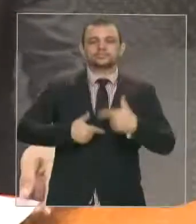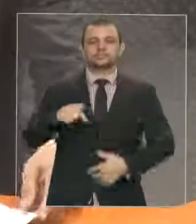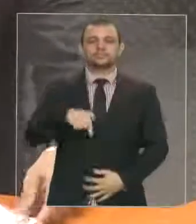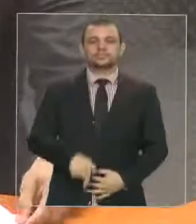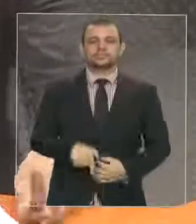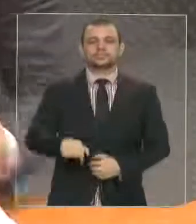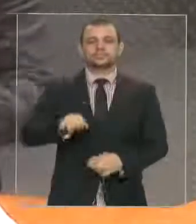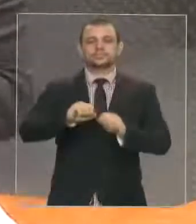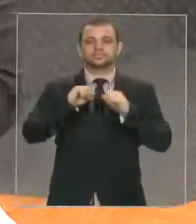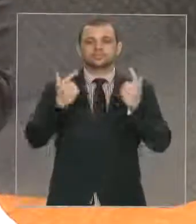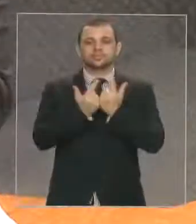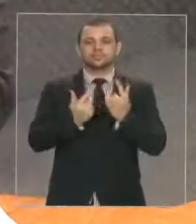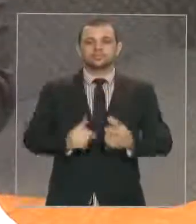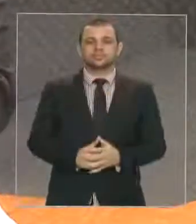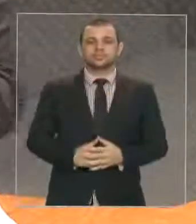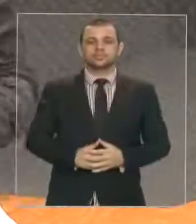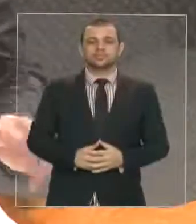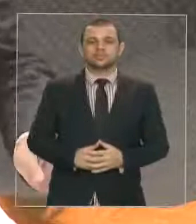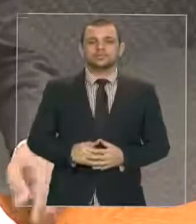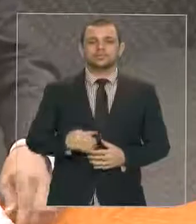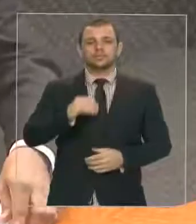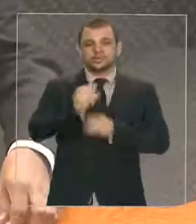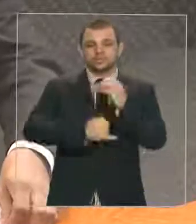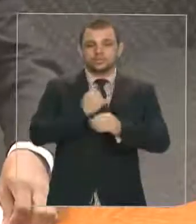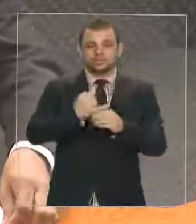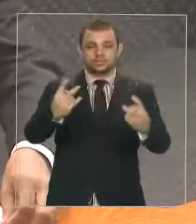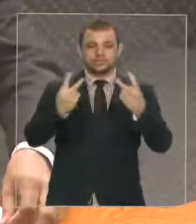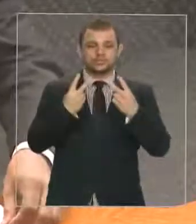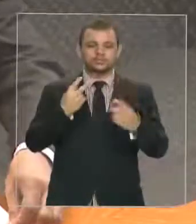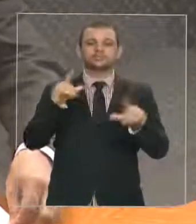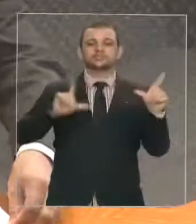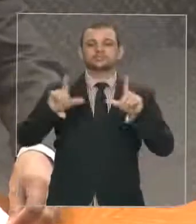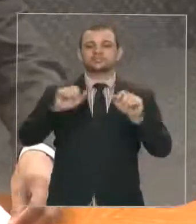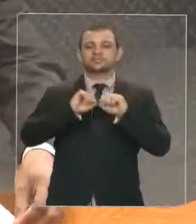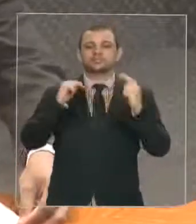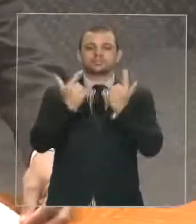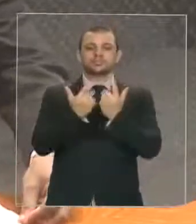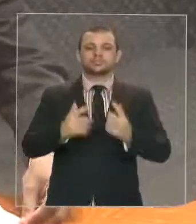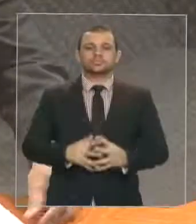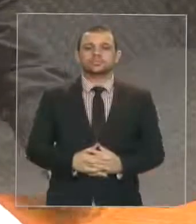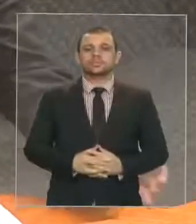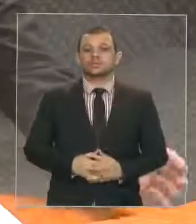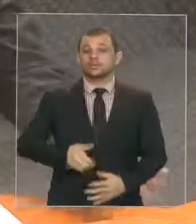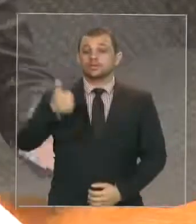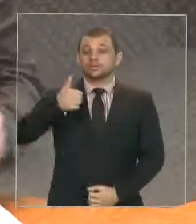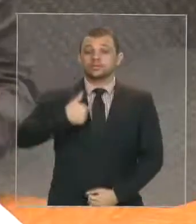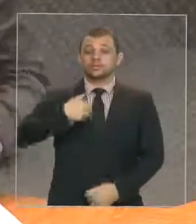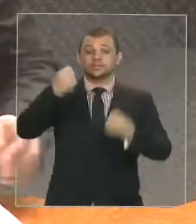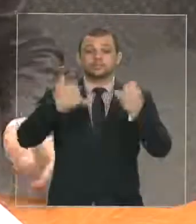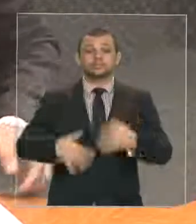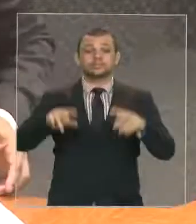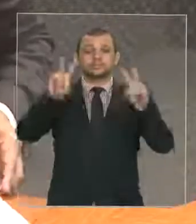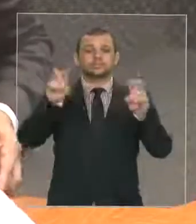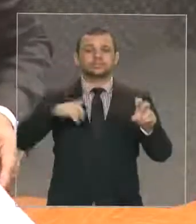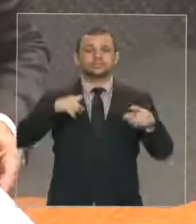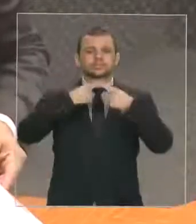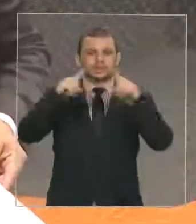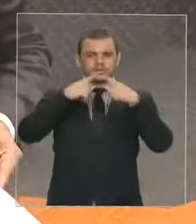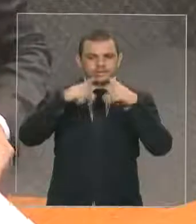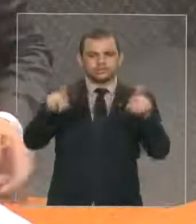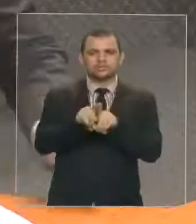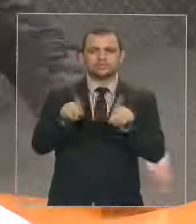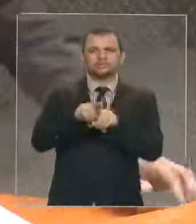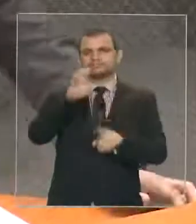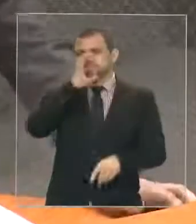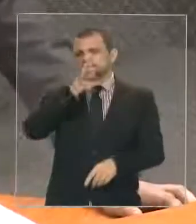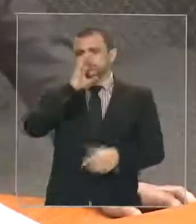Estadual, internautas, telespectadores que nos acompanham através da TV Assembleia. Primeiro, quero tratar de um assunto de muitas reclamações, de muitas denúncias